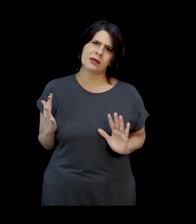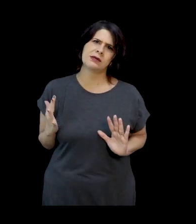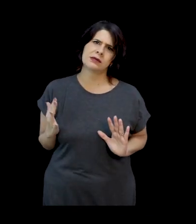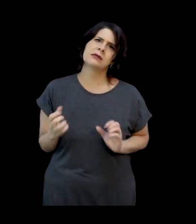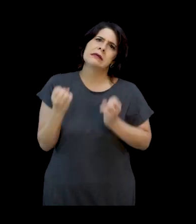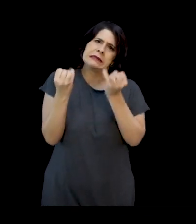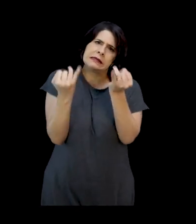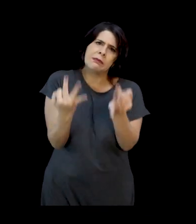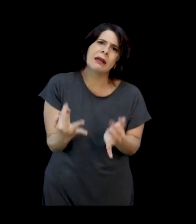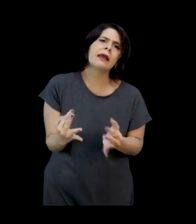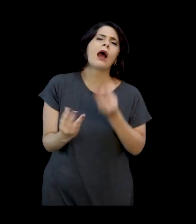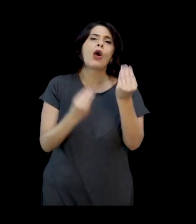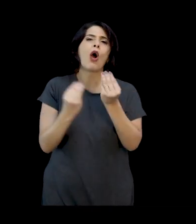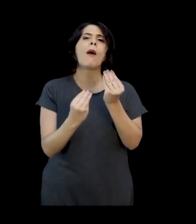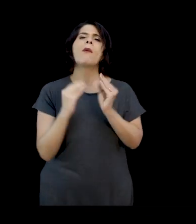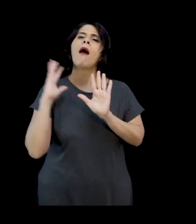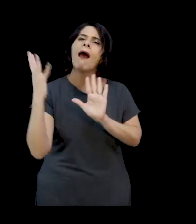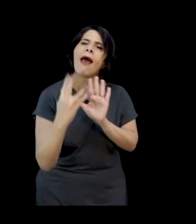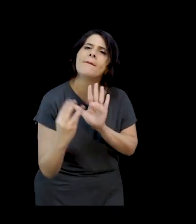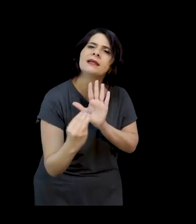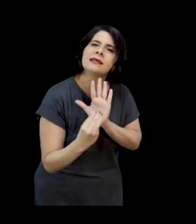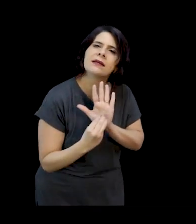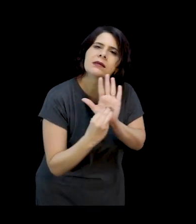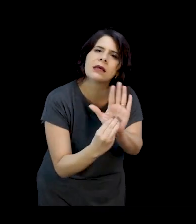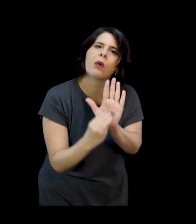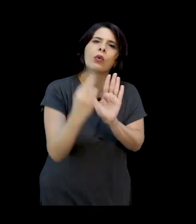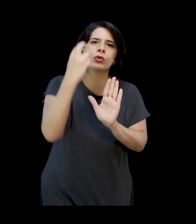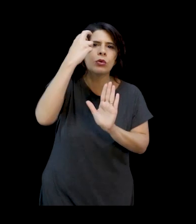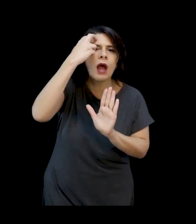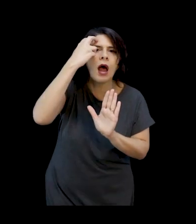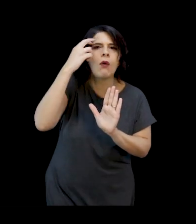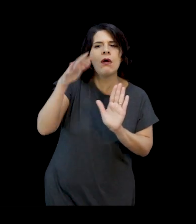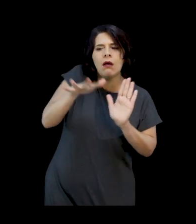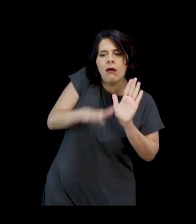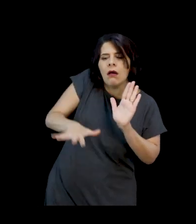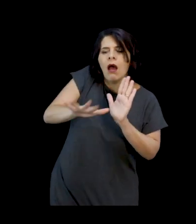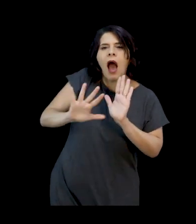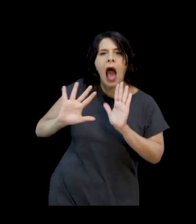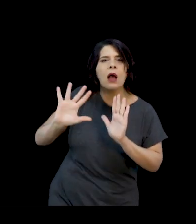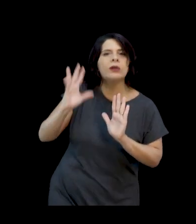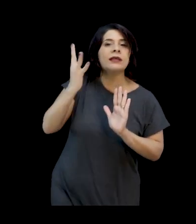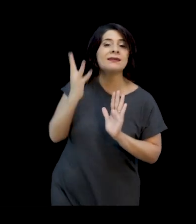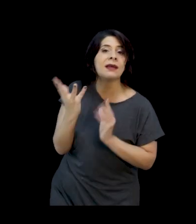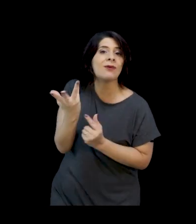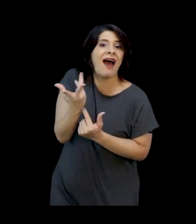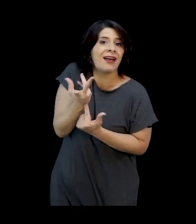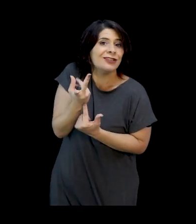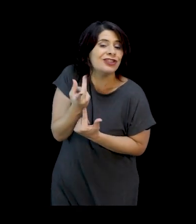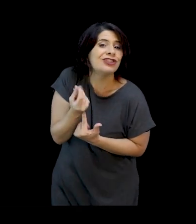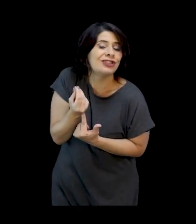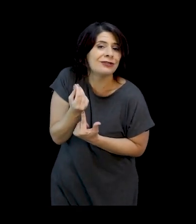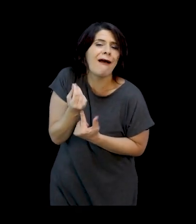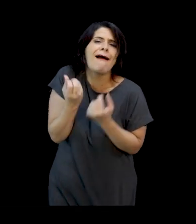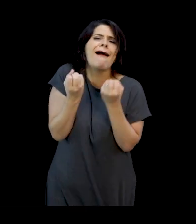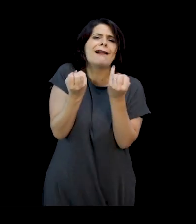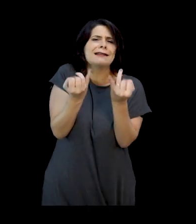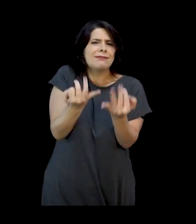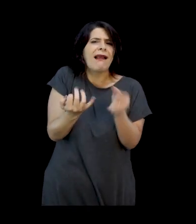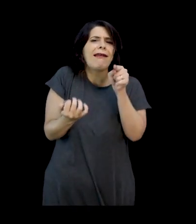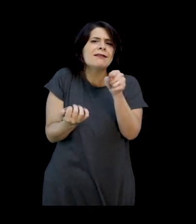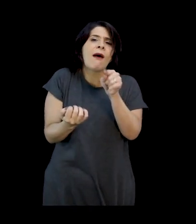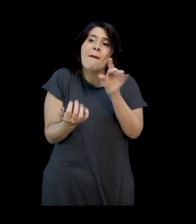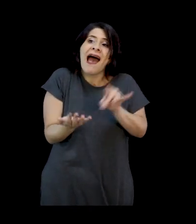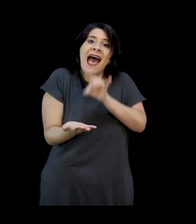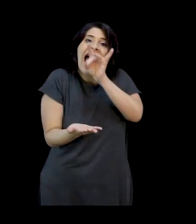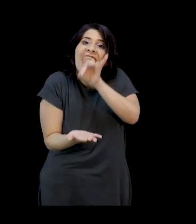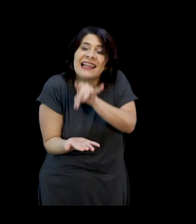essa representação cultural ou o fenômeno artístico, ele define como uma realidade